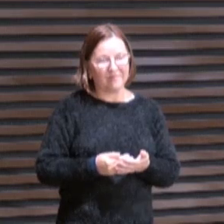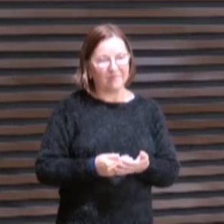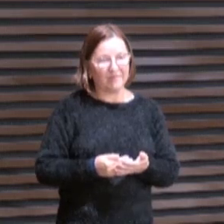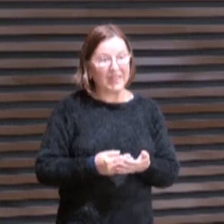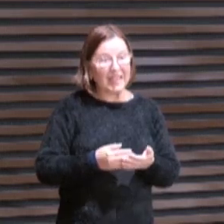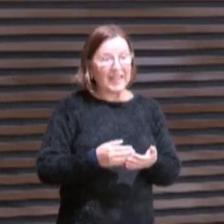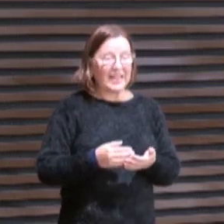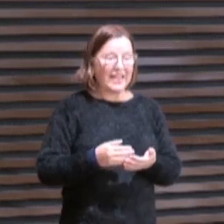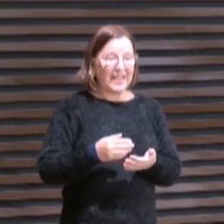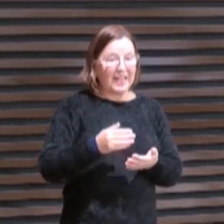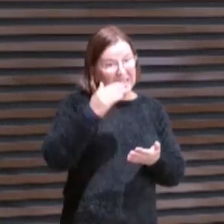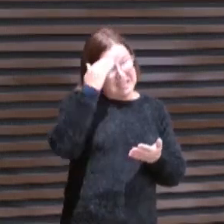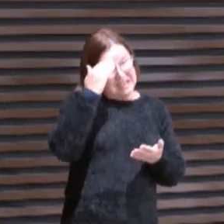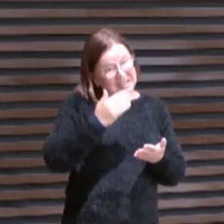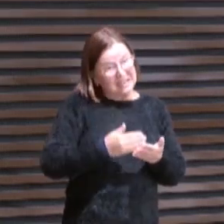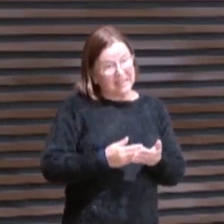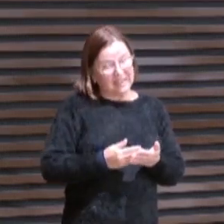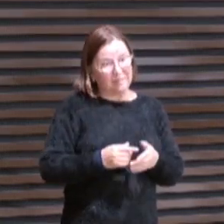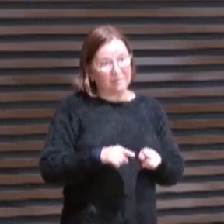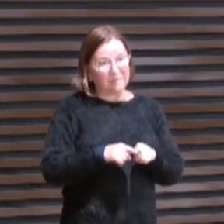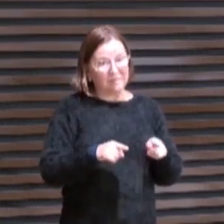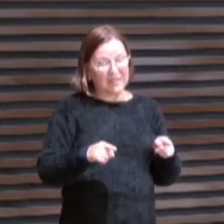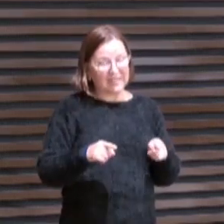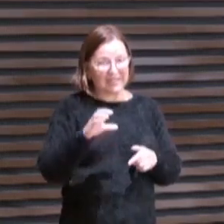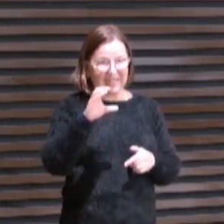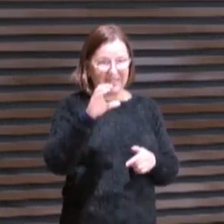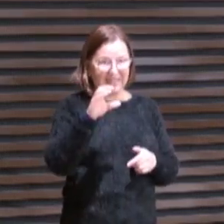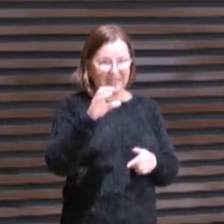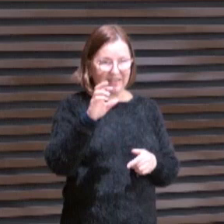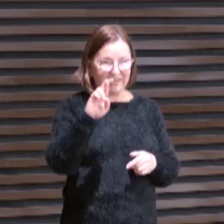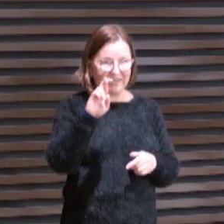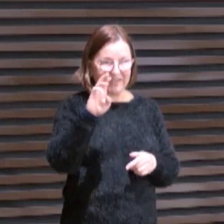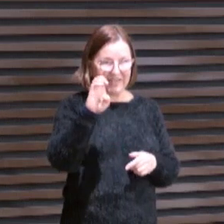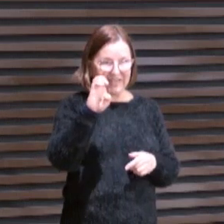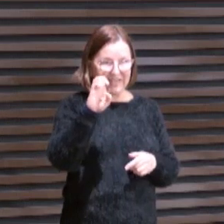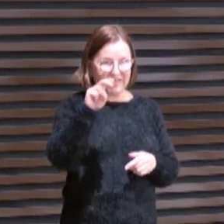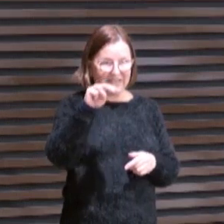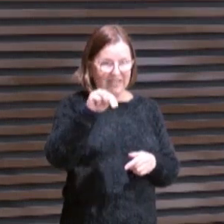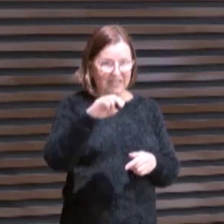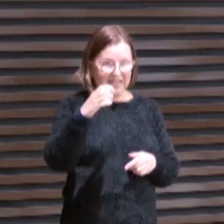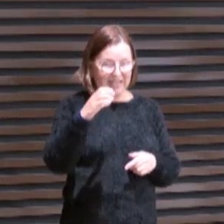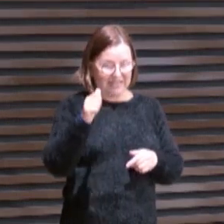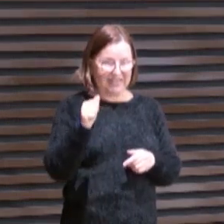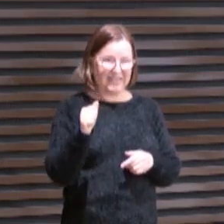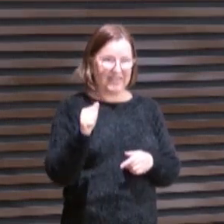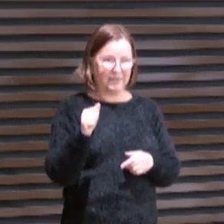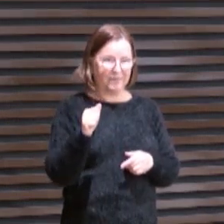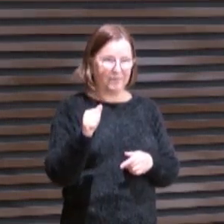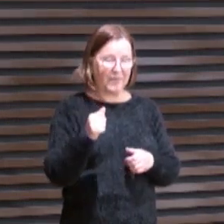Ele tem credibilidade, porque crença está fundamentada em alguma coisa